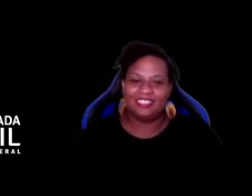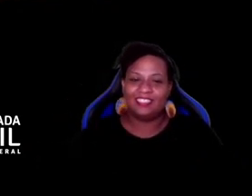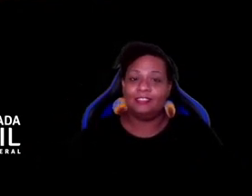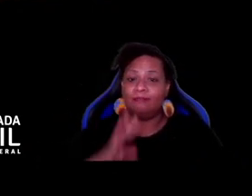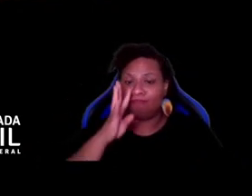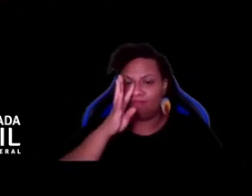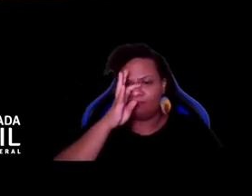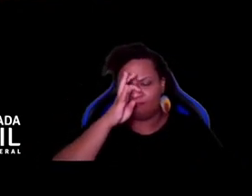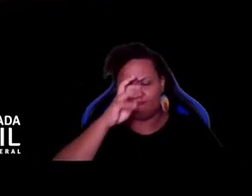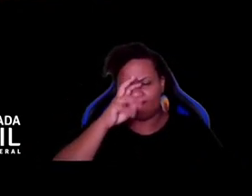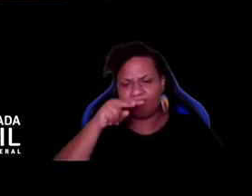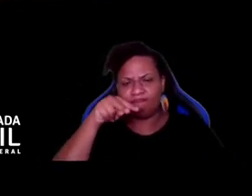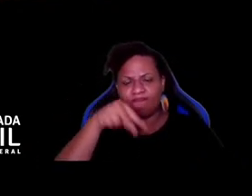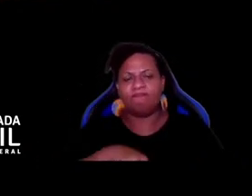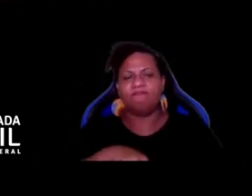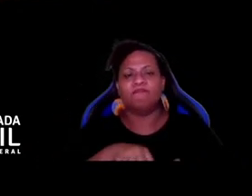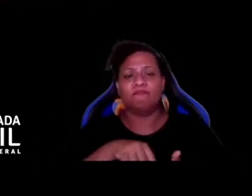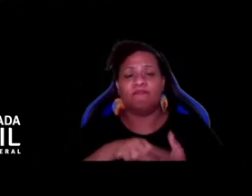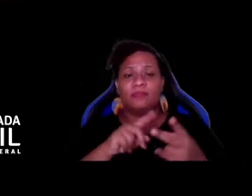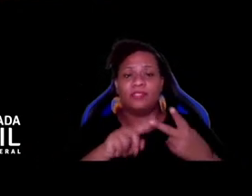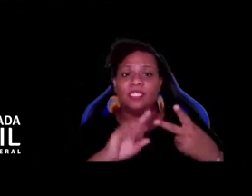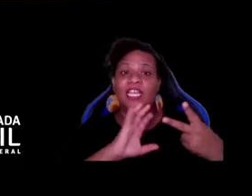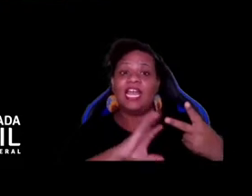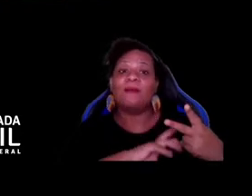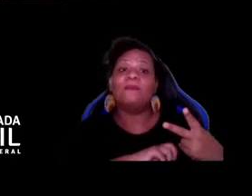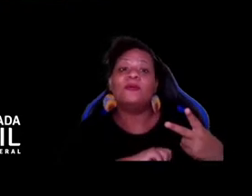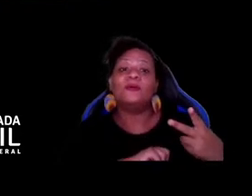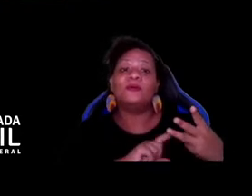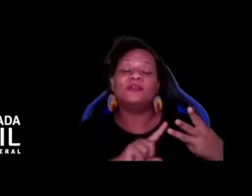Persistência, amor,